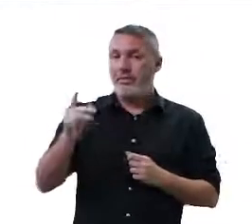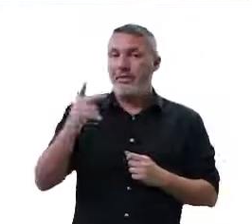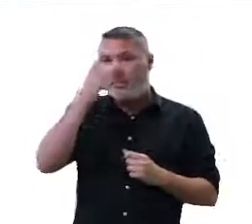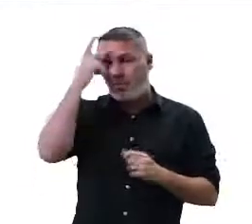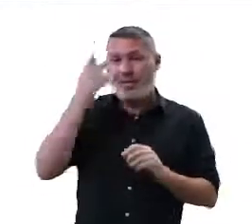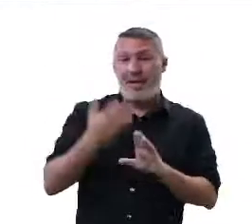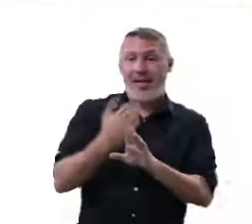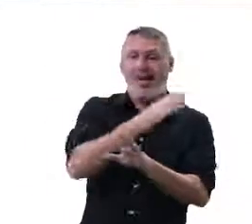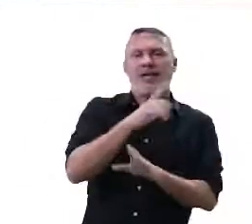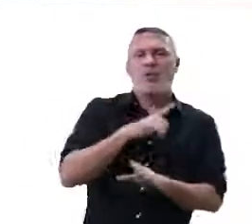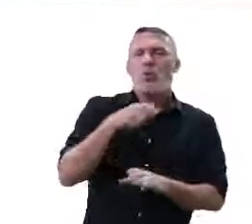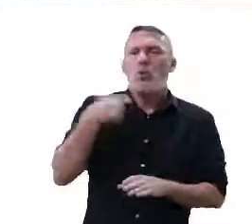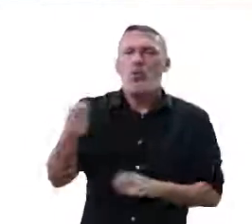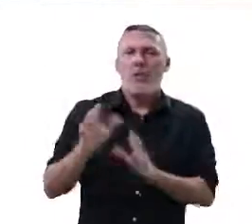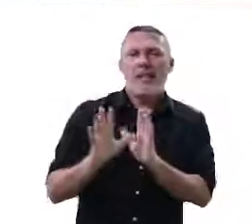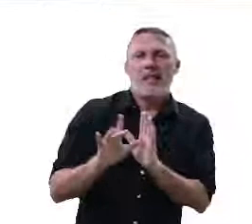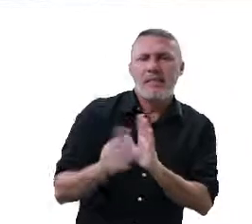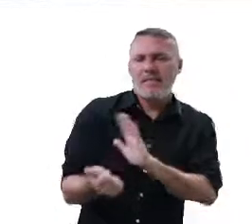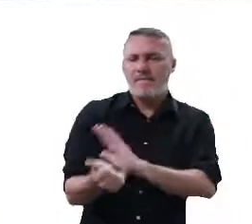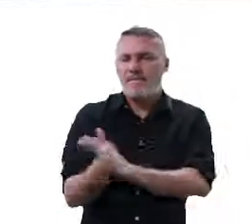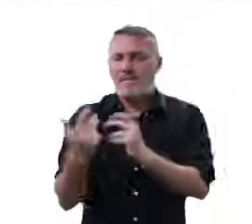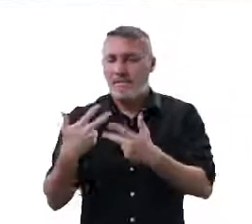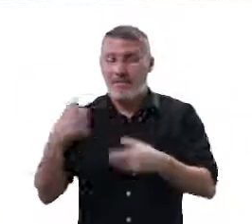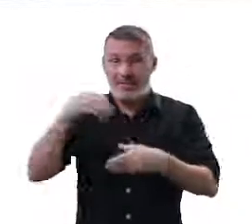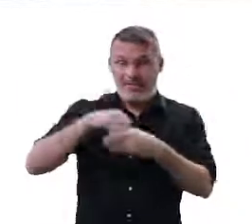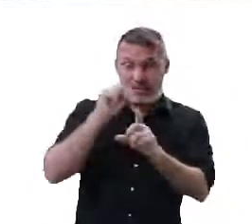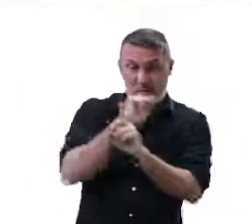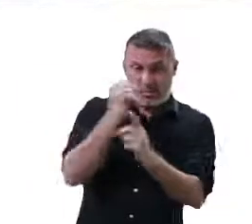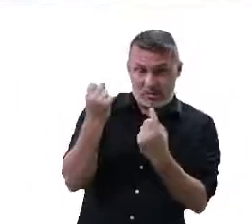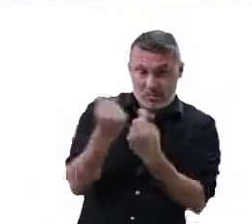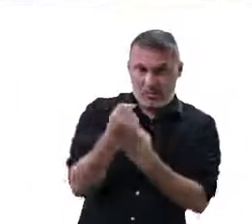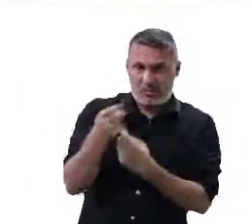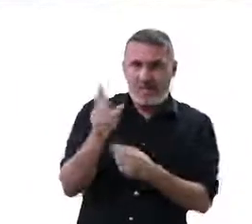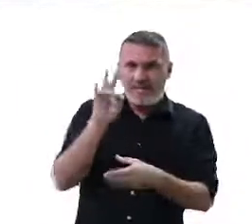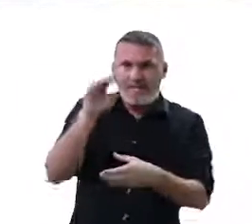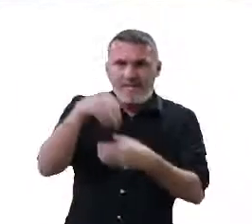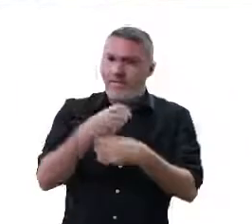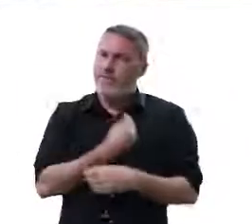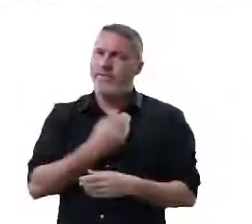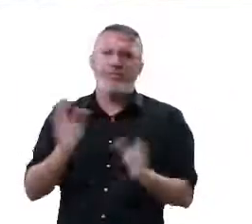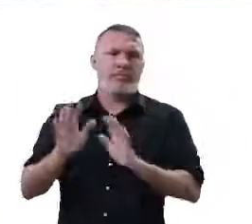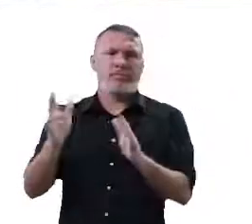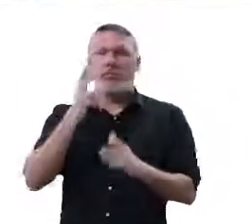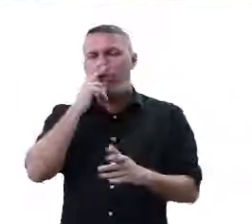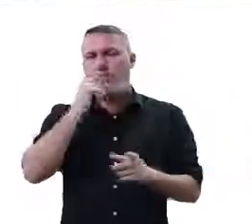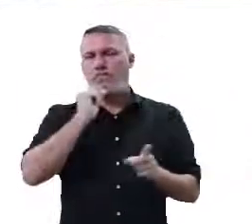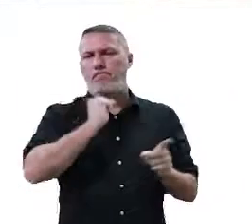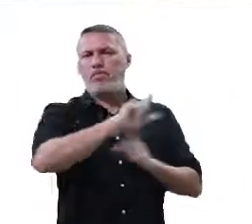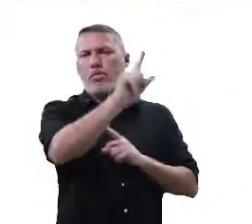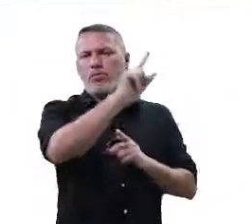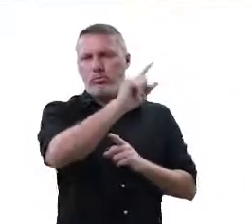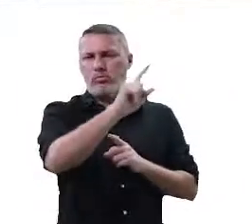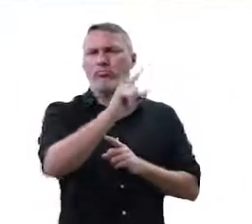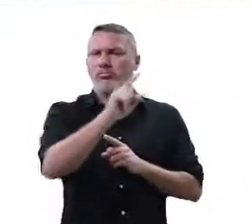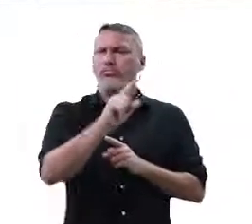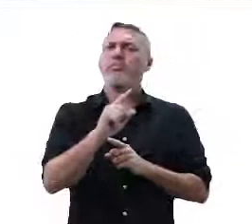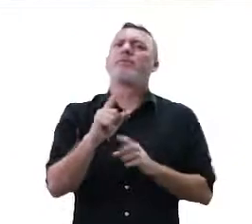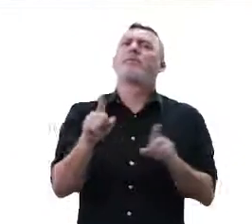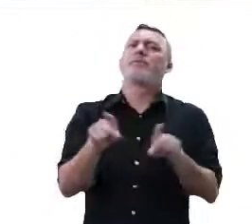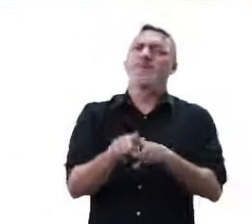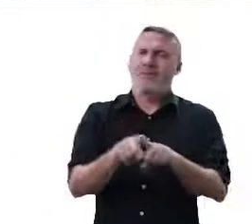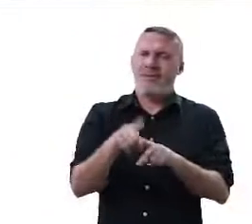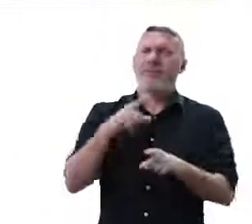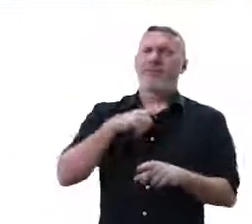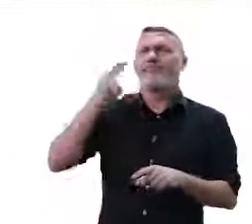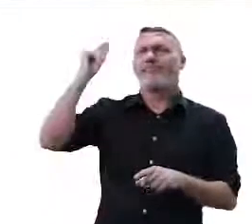indivíduos considerados criminosos dentro dessa sociedade, eles não vão participar dessa sociedade, eles serão excluídos. E outra